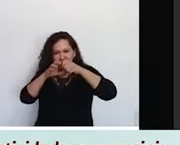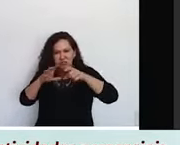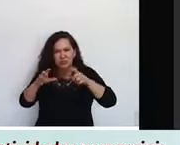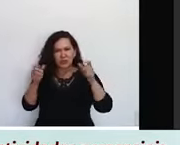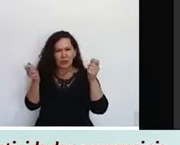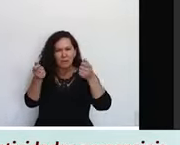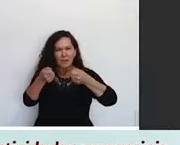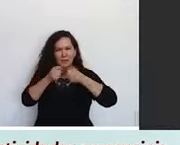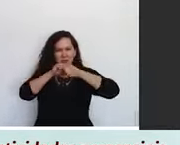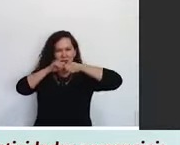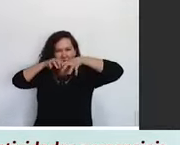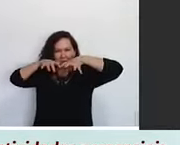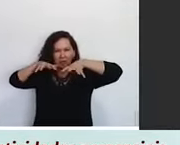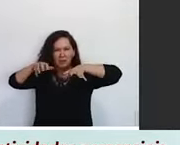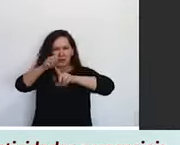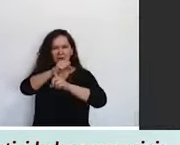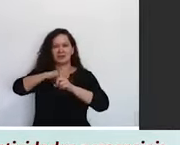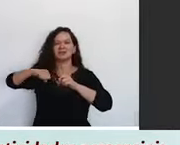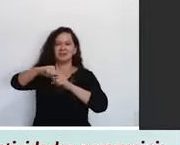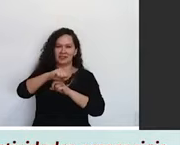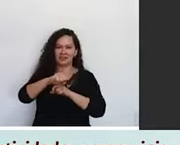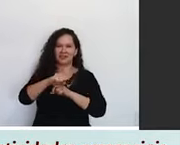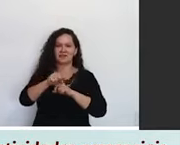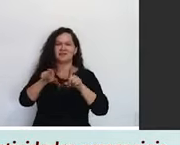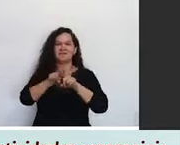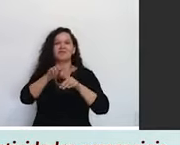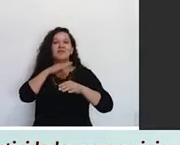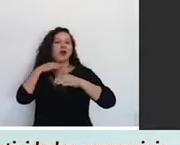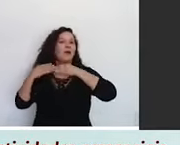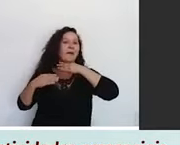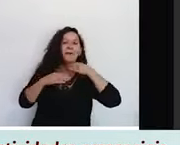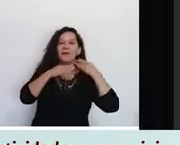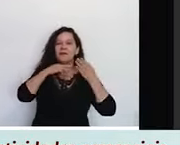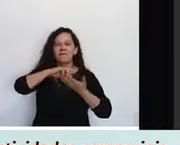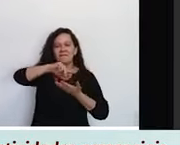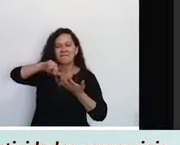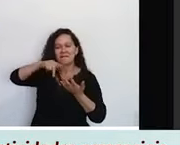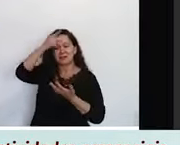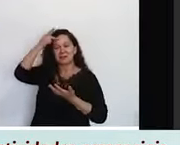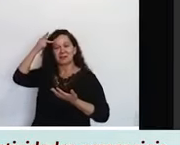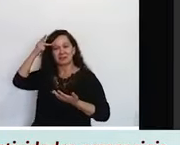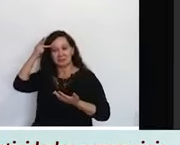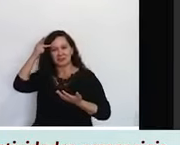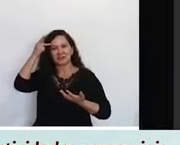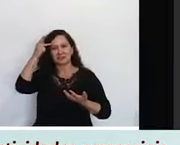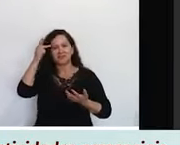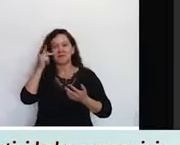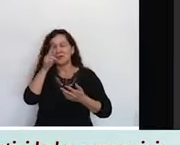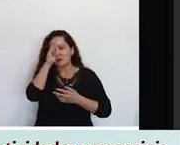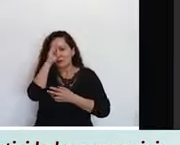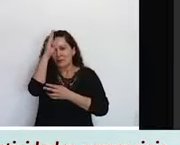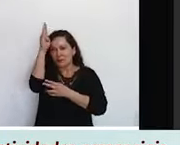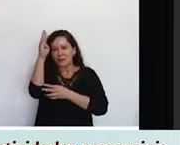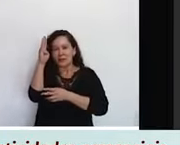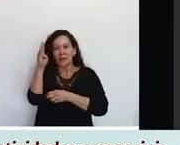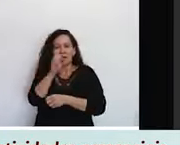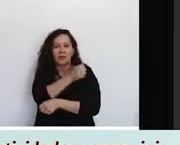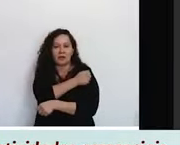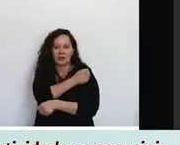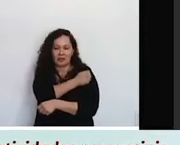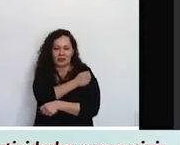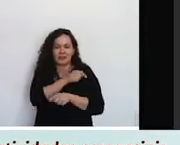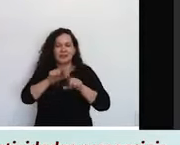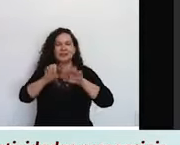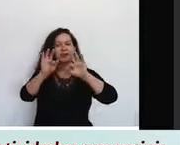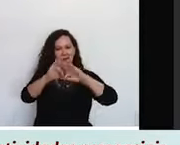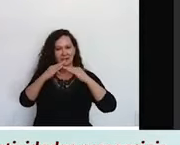pela sociedade e levar à morte milhares de pessoas, em especial os nossos alunos, as famílias dos nossos alunos